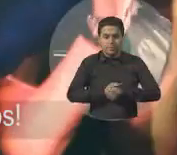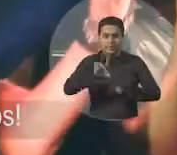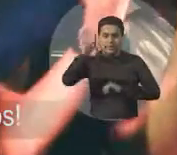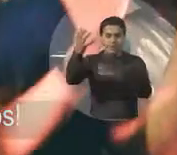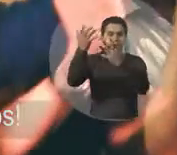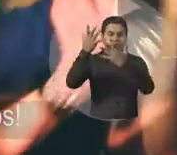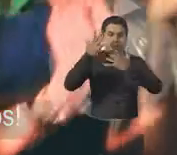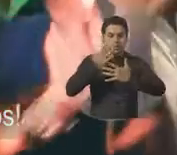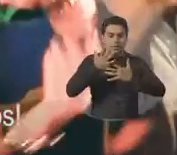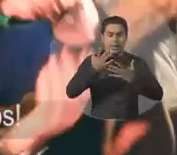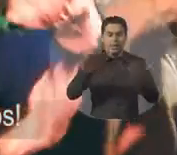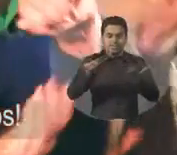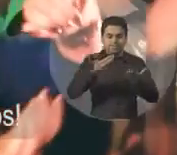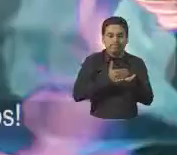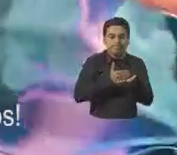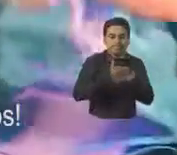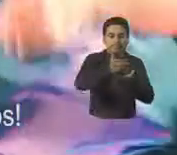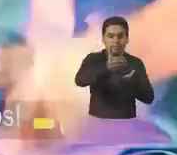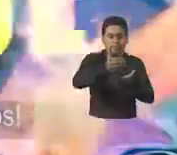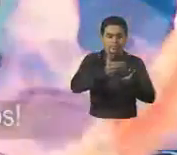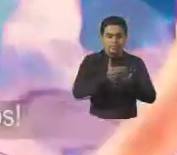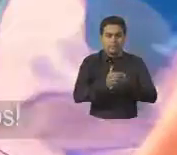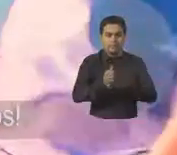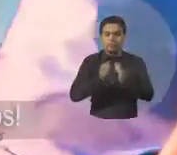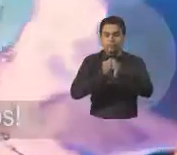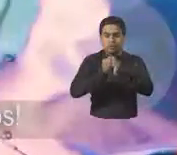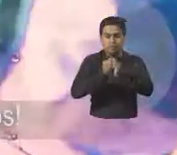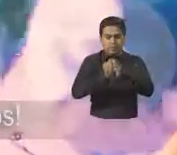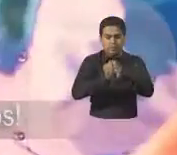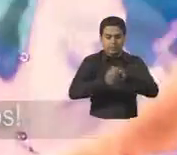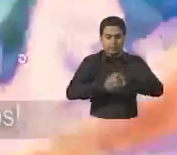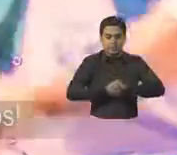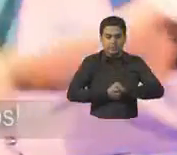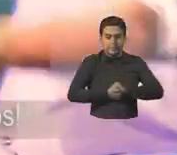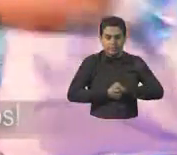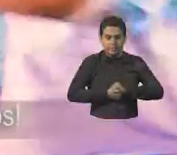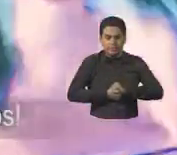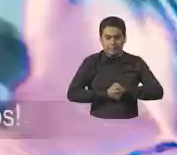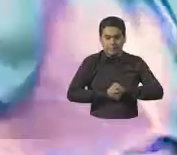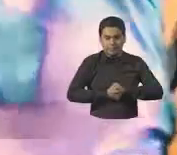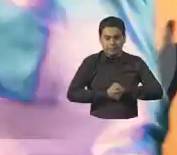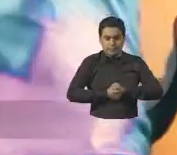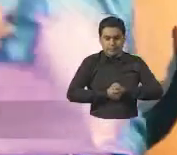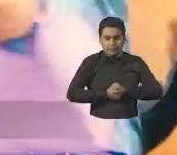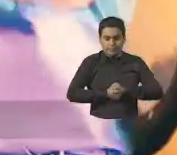Que Deus nos abençoe nessa caminhada. Vamos juntos!